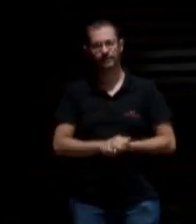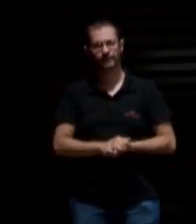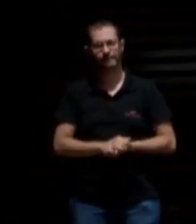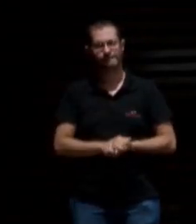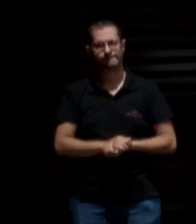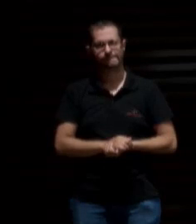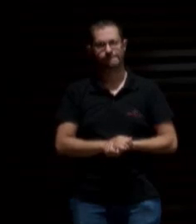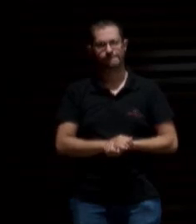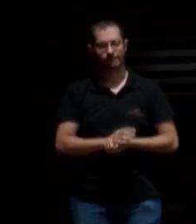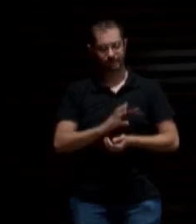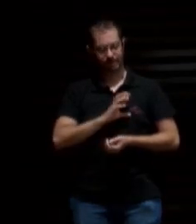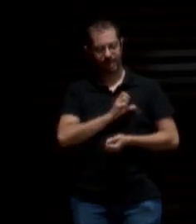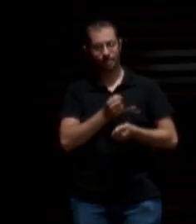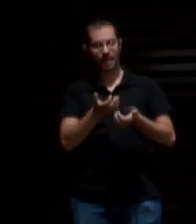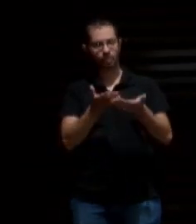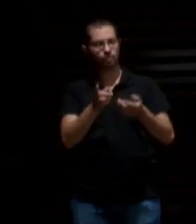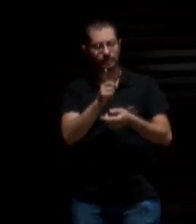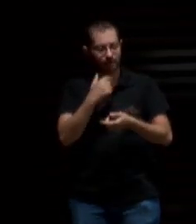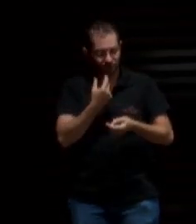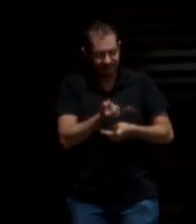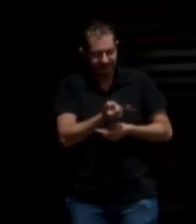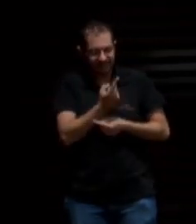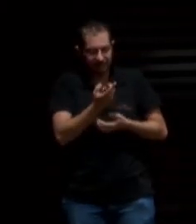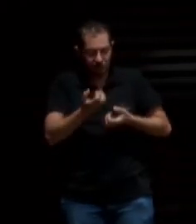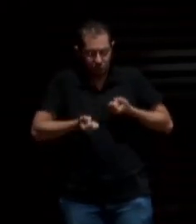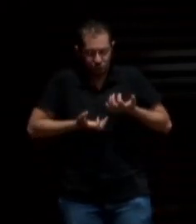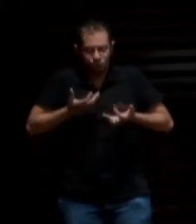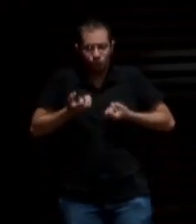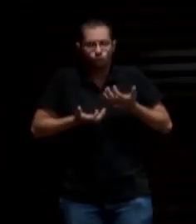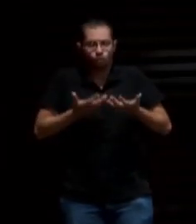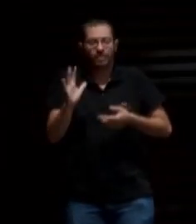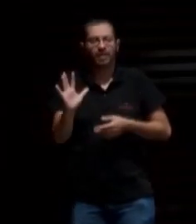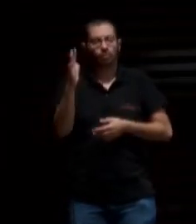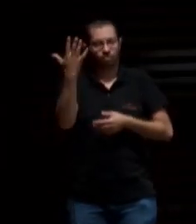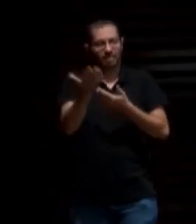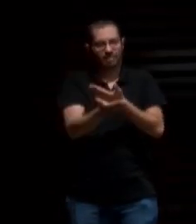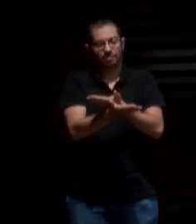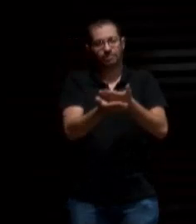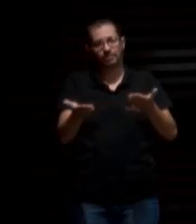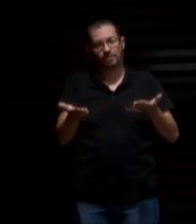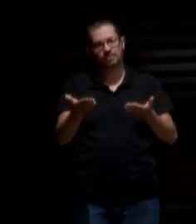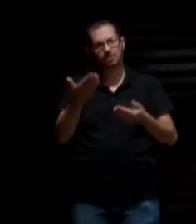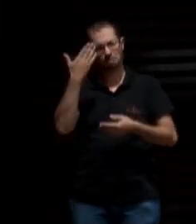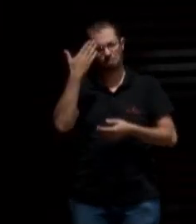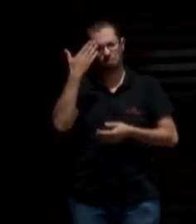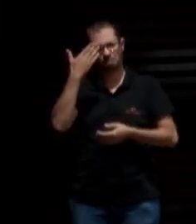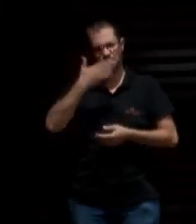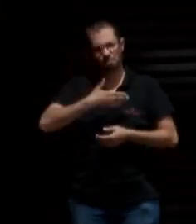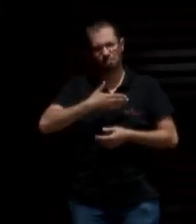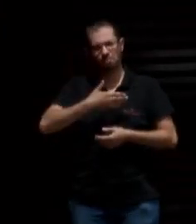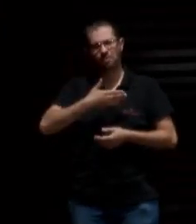Amados, não estranheis o fogo ardente que surge no meio de vós, destinado a provar-vos, como se alguma